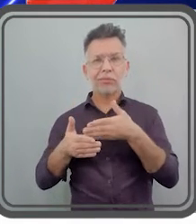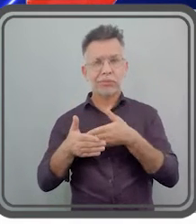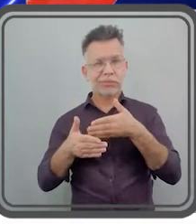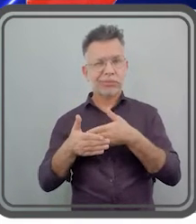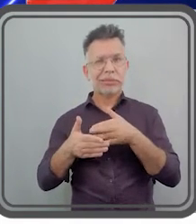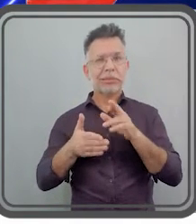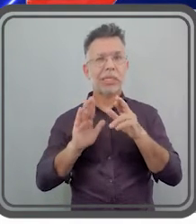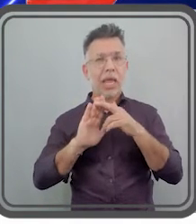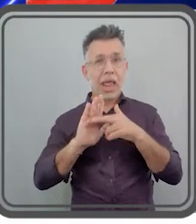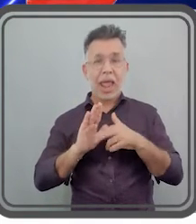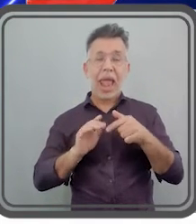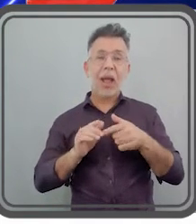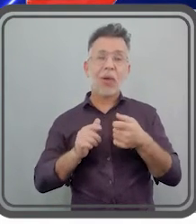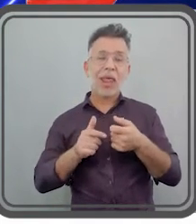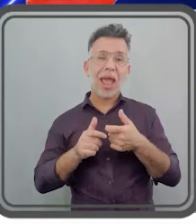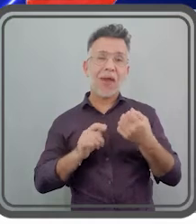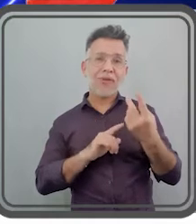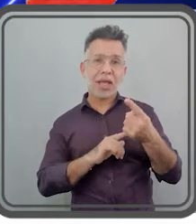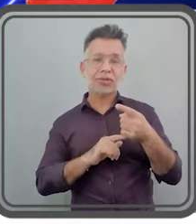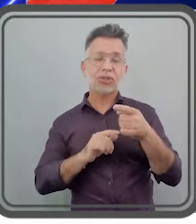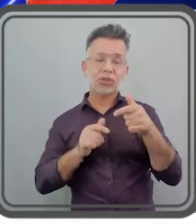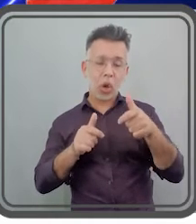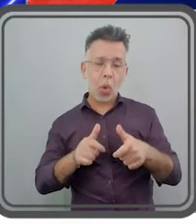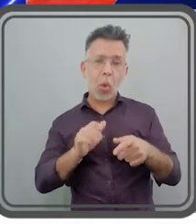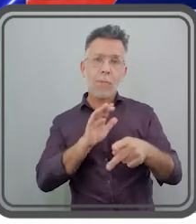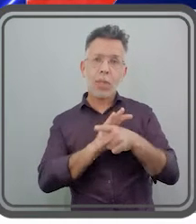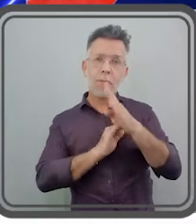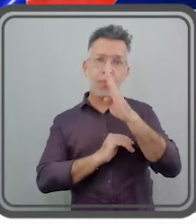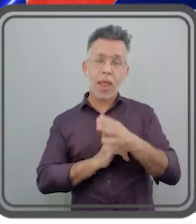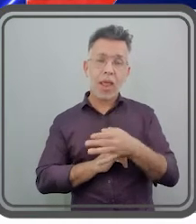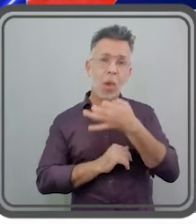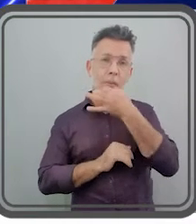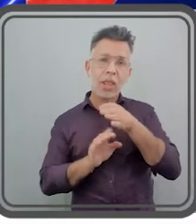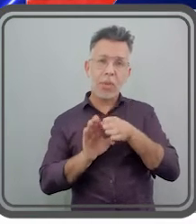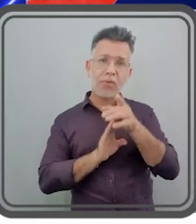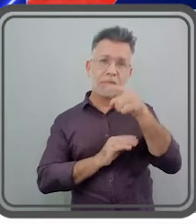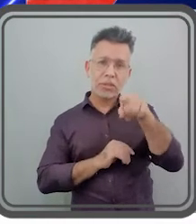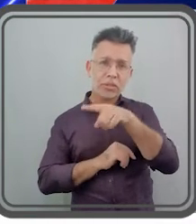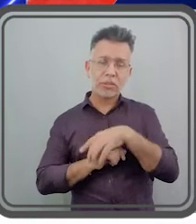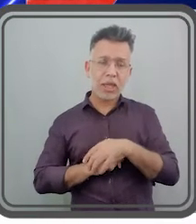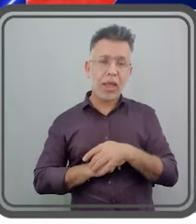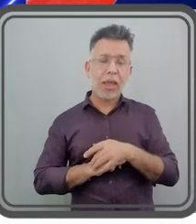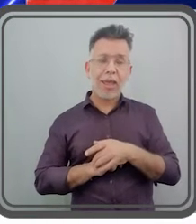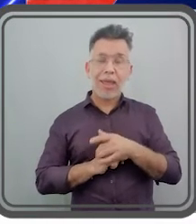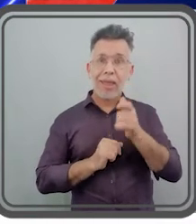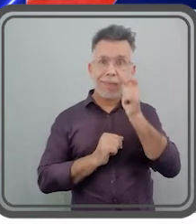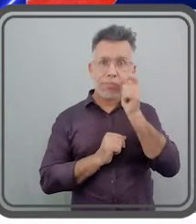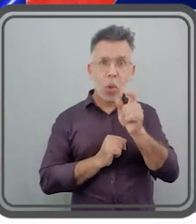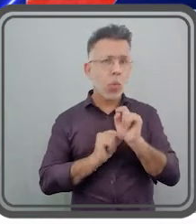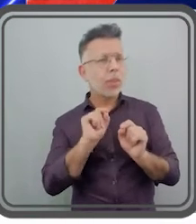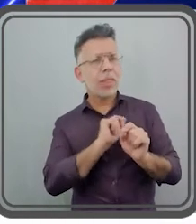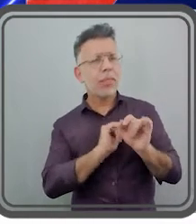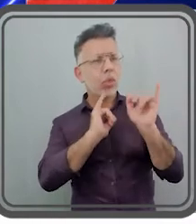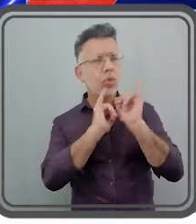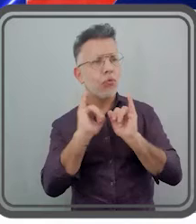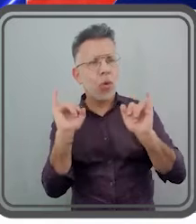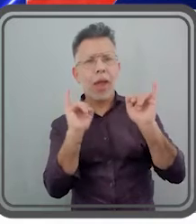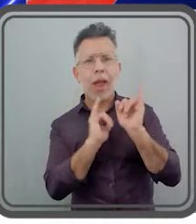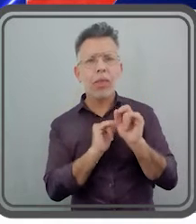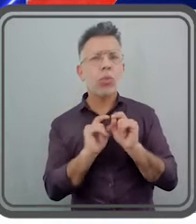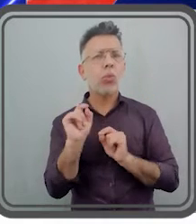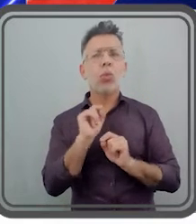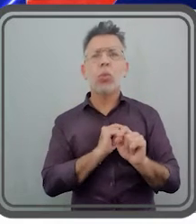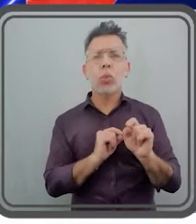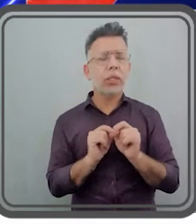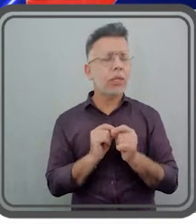retomada da viagem o domésticos acaba sendo uma oportunidade de me legal as sugestões que eu daria o realmente está internado que o cliente está sendo divulgado né